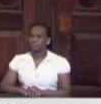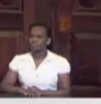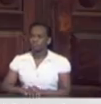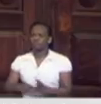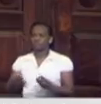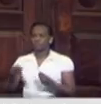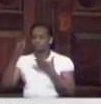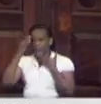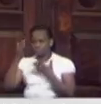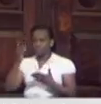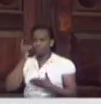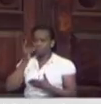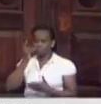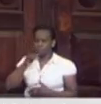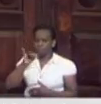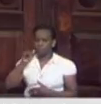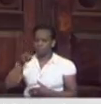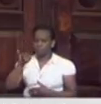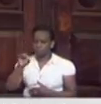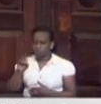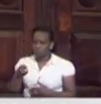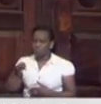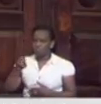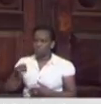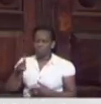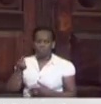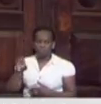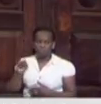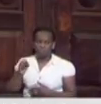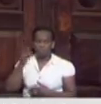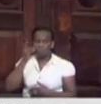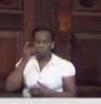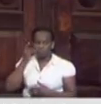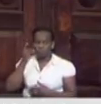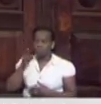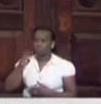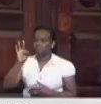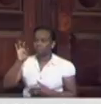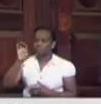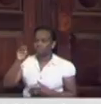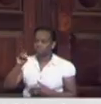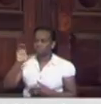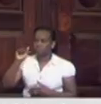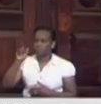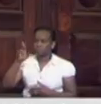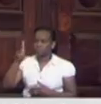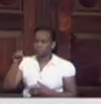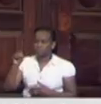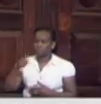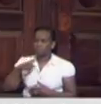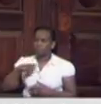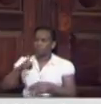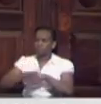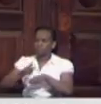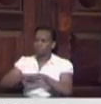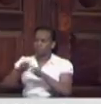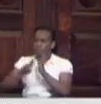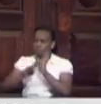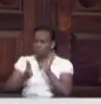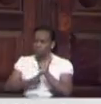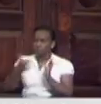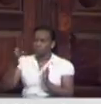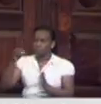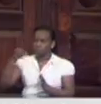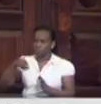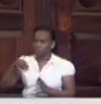Muito obrigado, nobre deputado Jânio Mendes. Próximo orador inscrito, nobre deputado Tio Carlos. Vossa Excelência dispõe do tempo regimental de